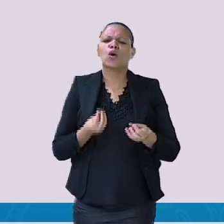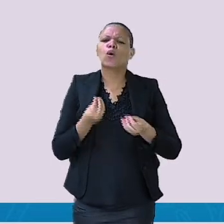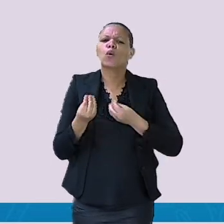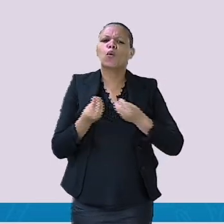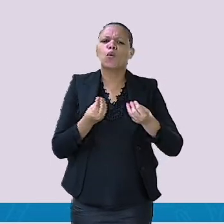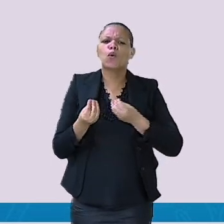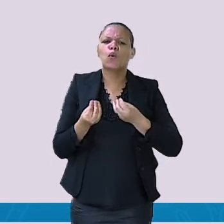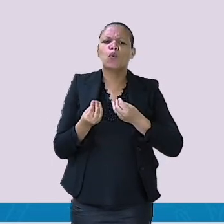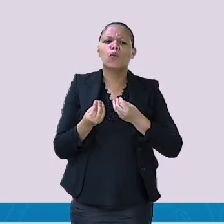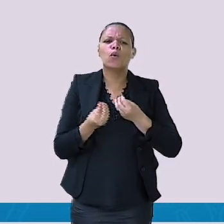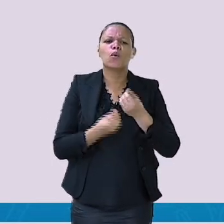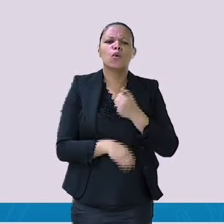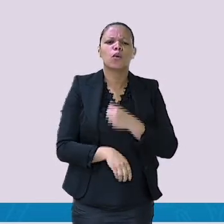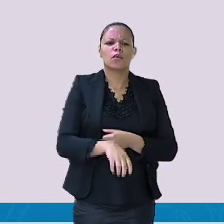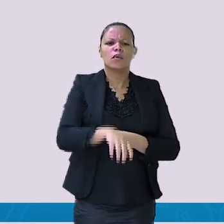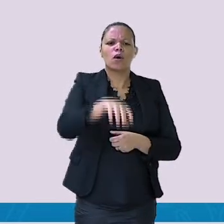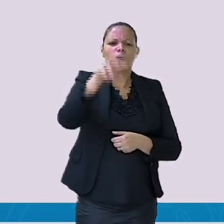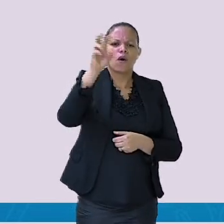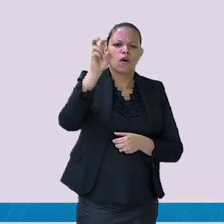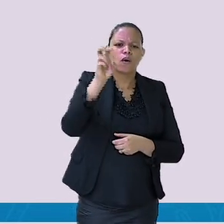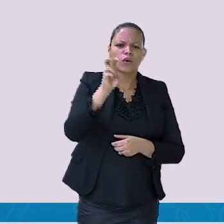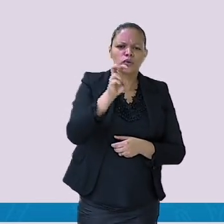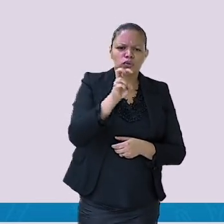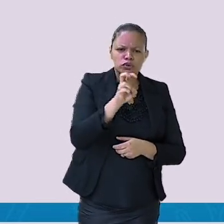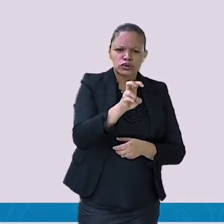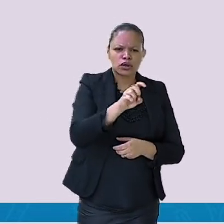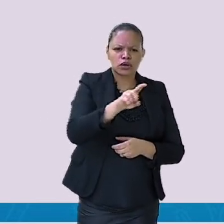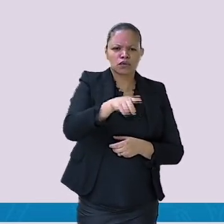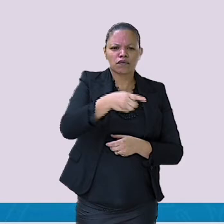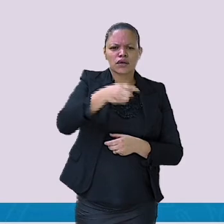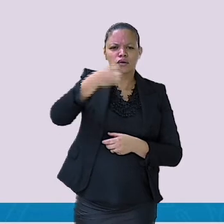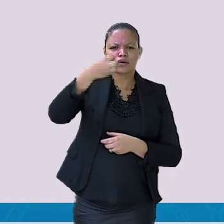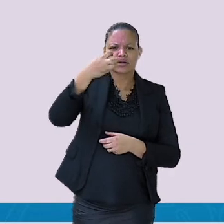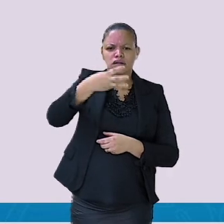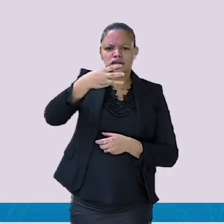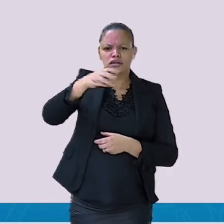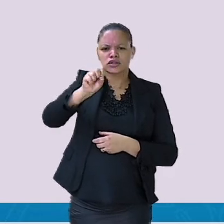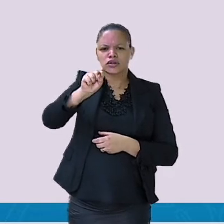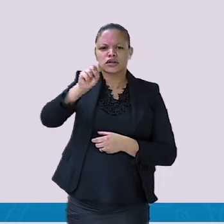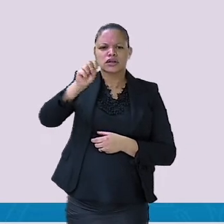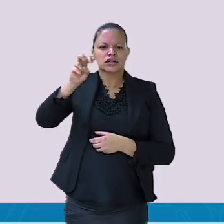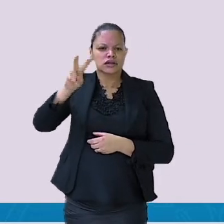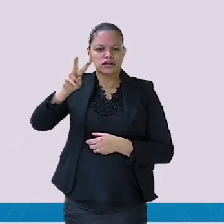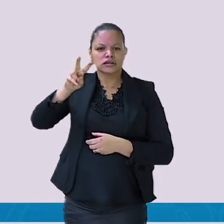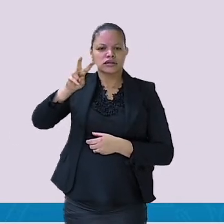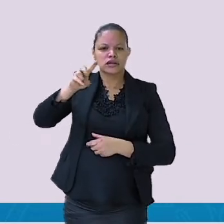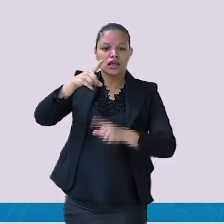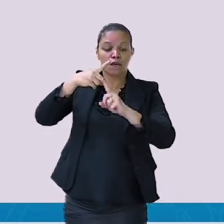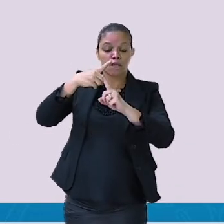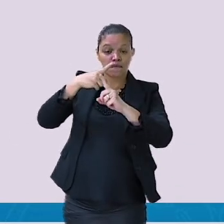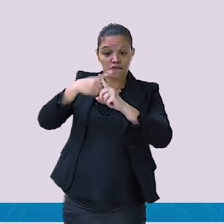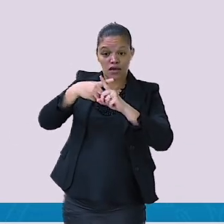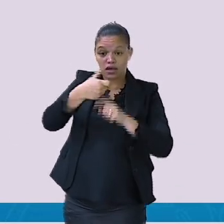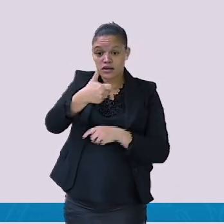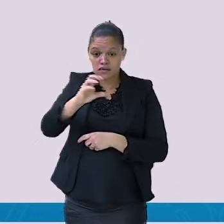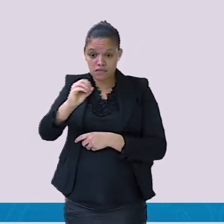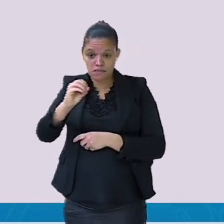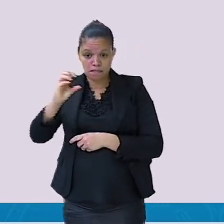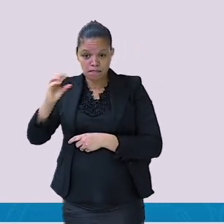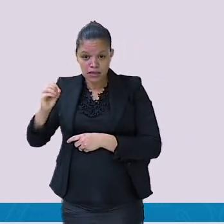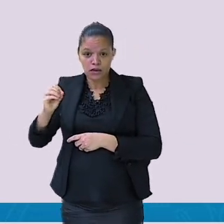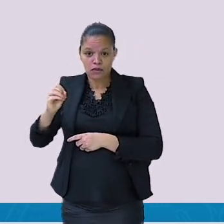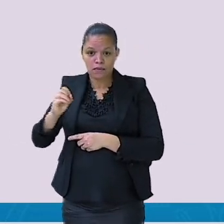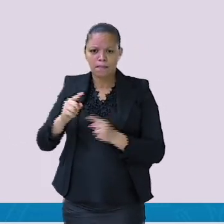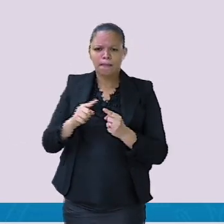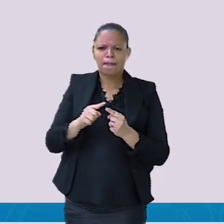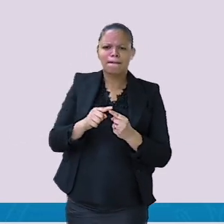feito. Eu tinha em mls e quero transformar para litros. Agora é o contrário. Se é